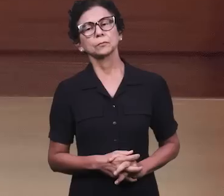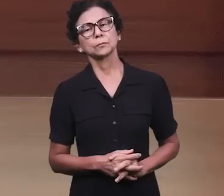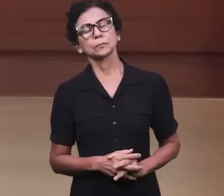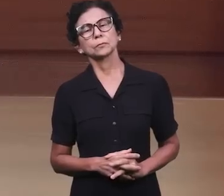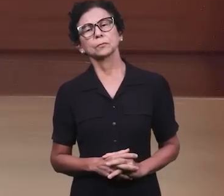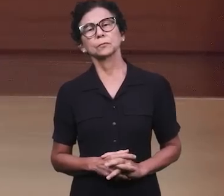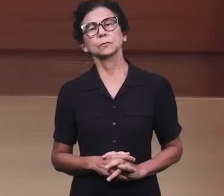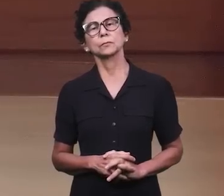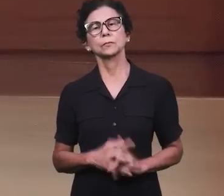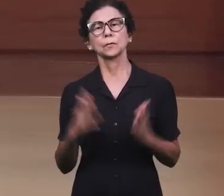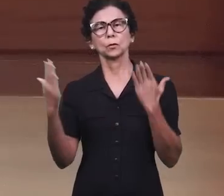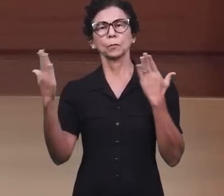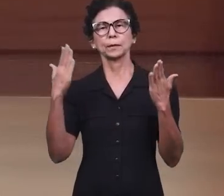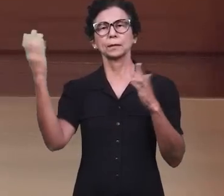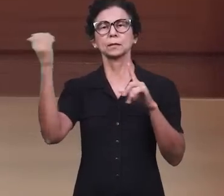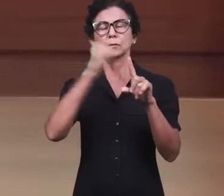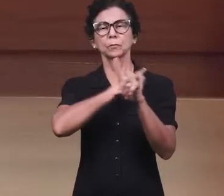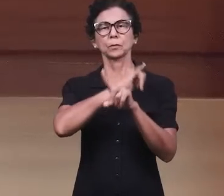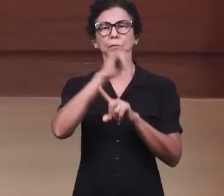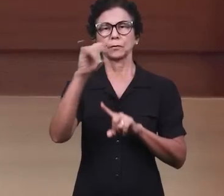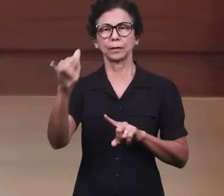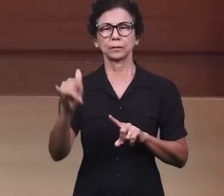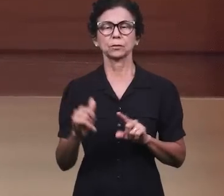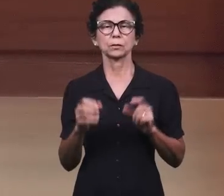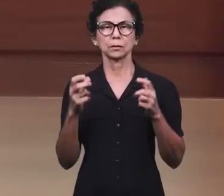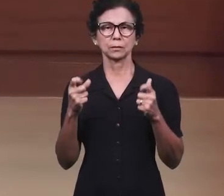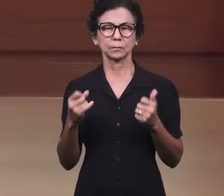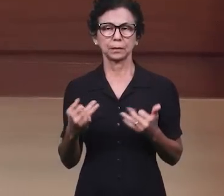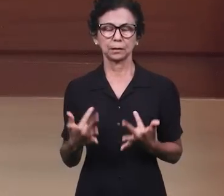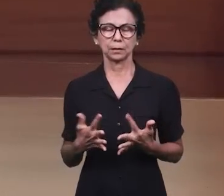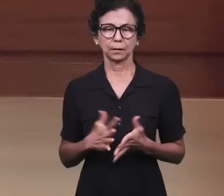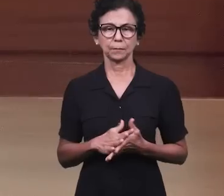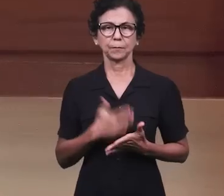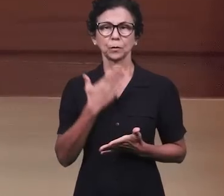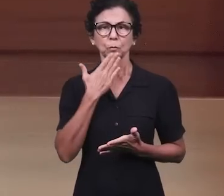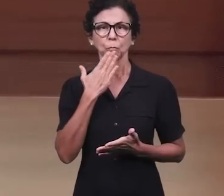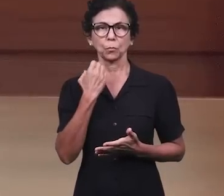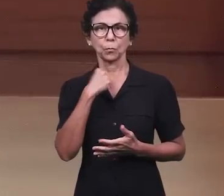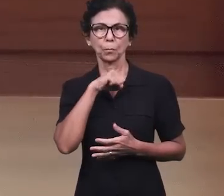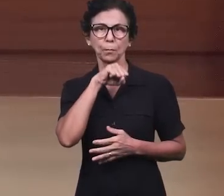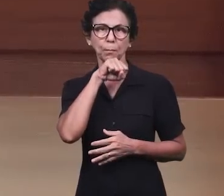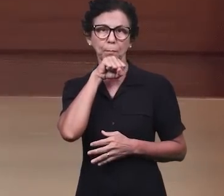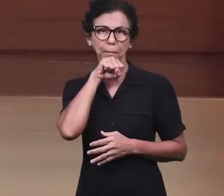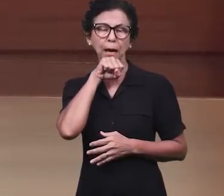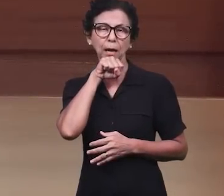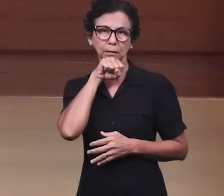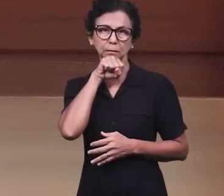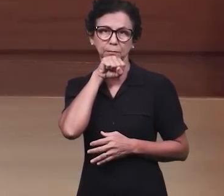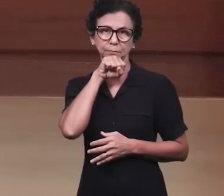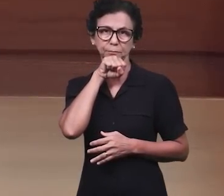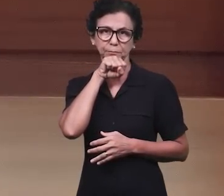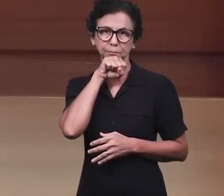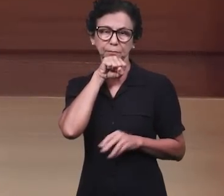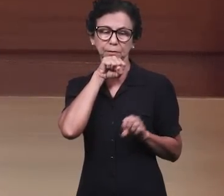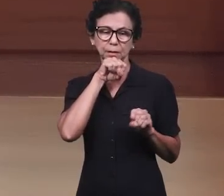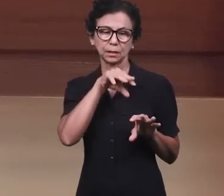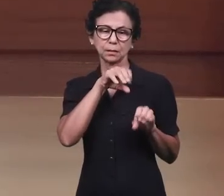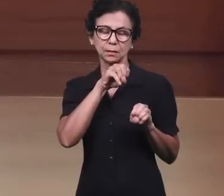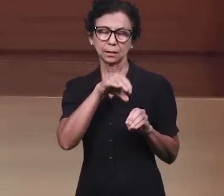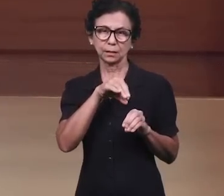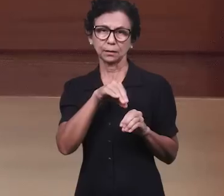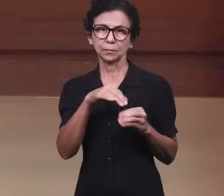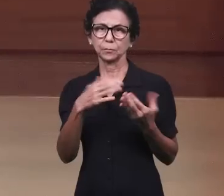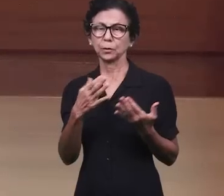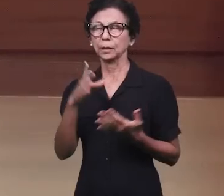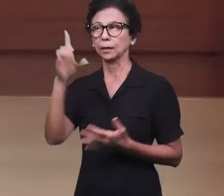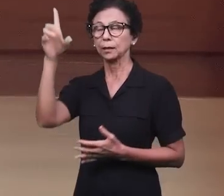uma tipologia profética também, vamos dizer assim, porque a instrução vem do Pai. Toda a obra